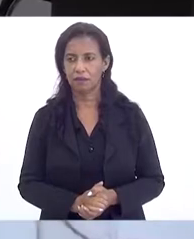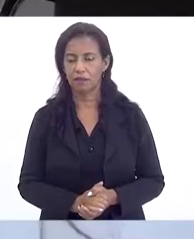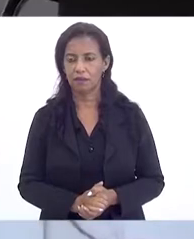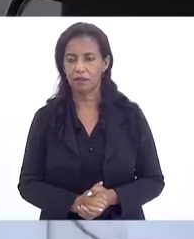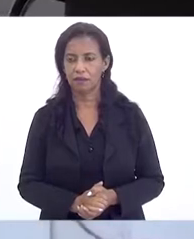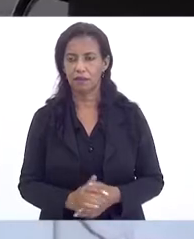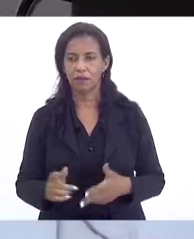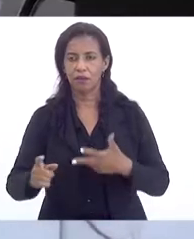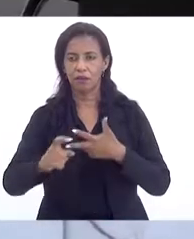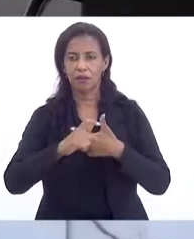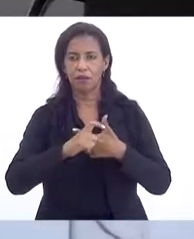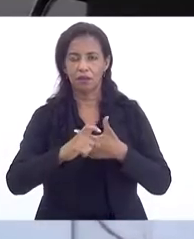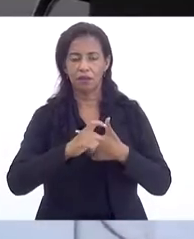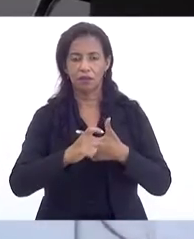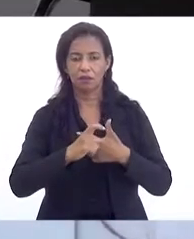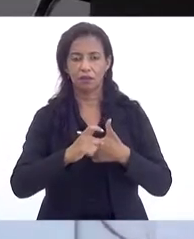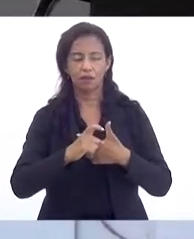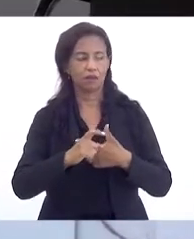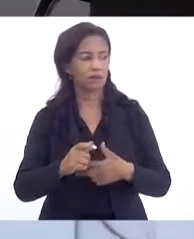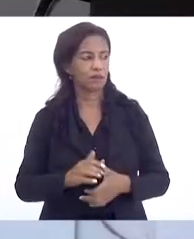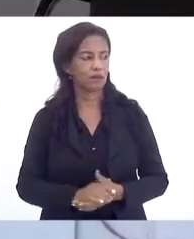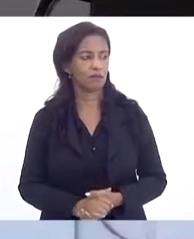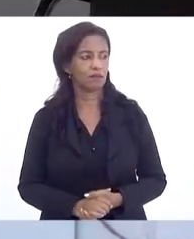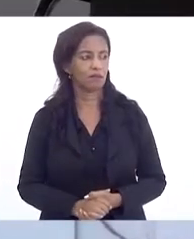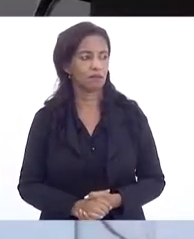Poder Executivo.